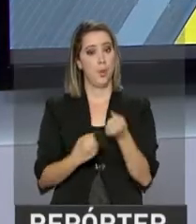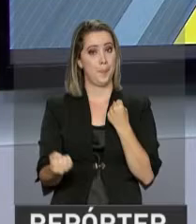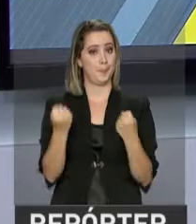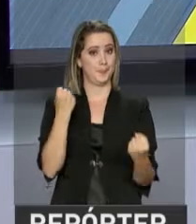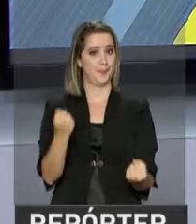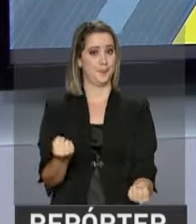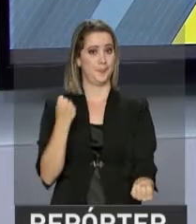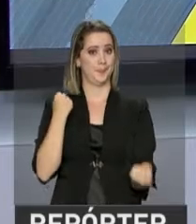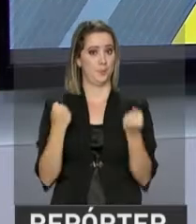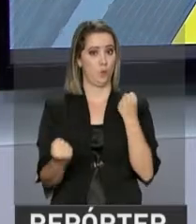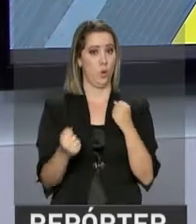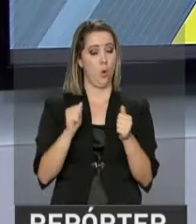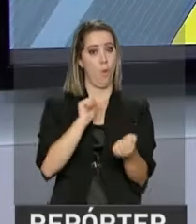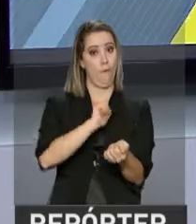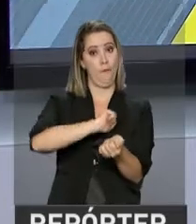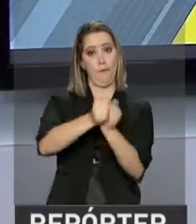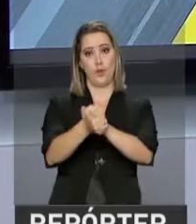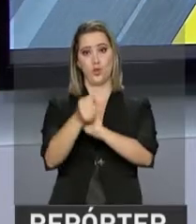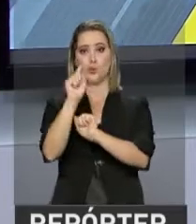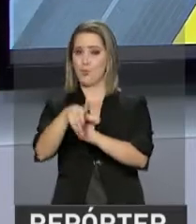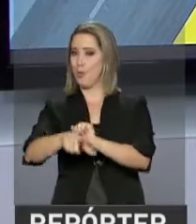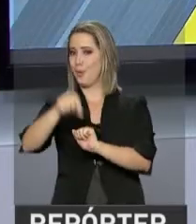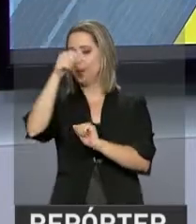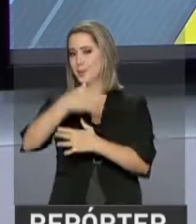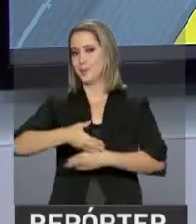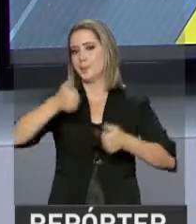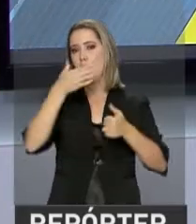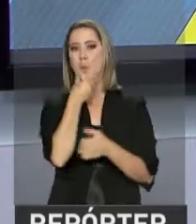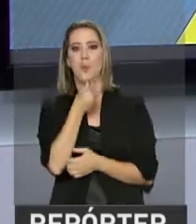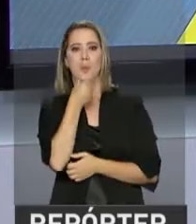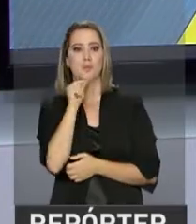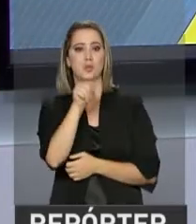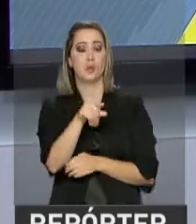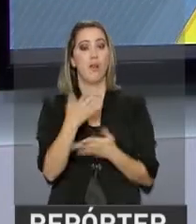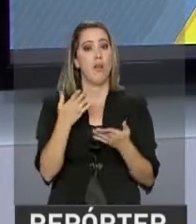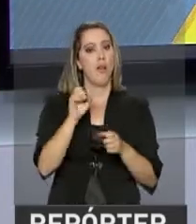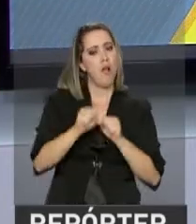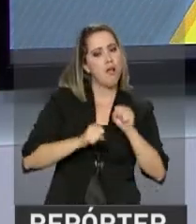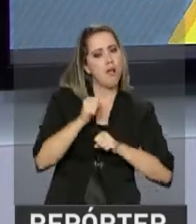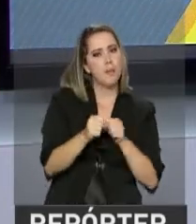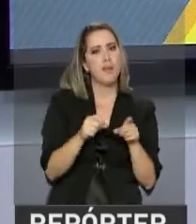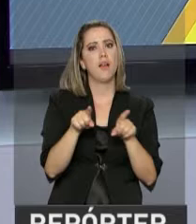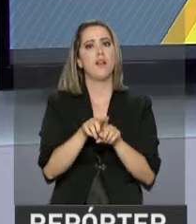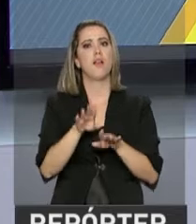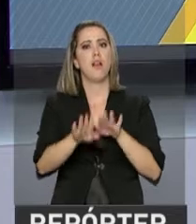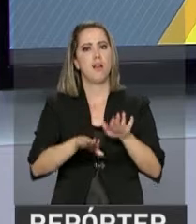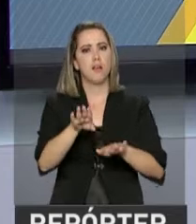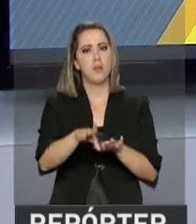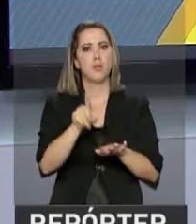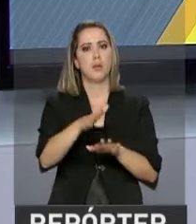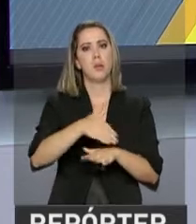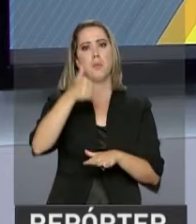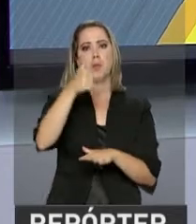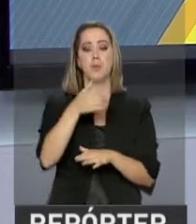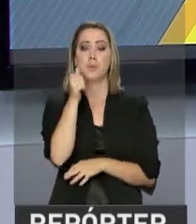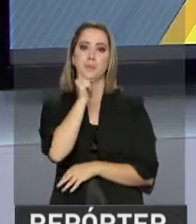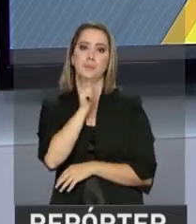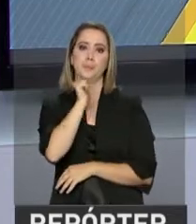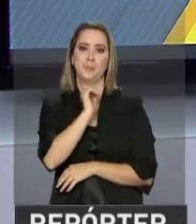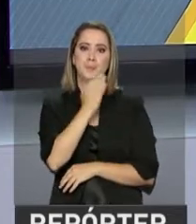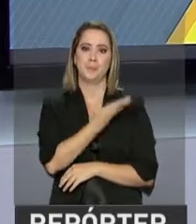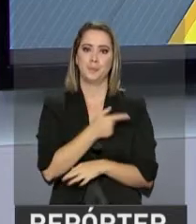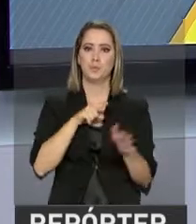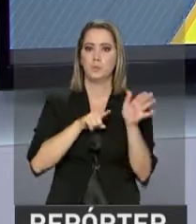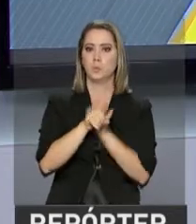exercício físico, o futebol é a preferência entre os homens, enquanto a caminhada tem maior aceitação pelas